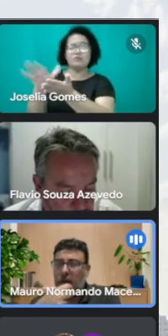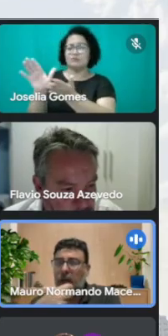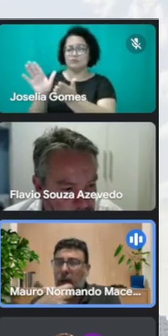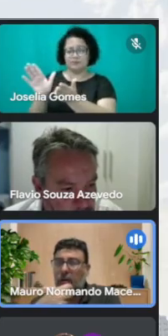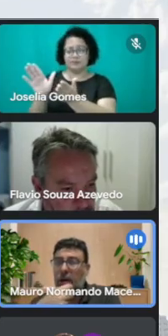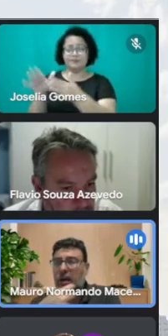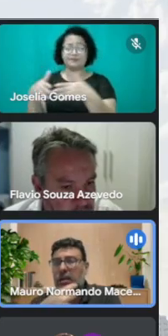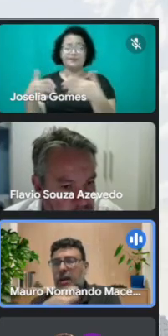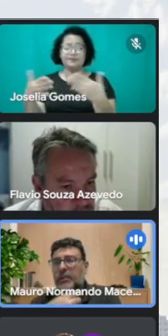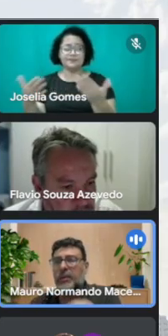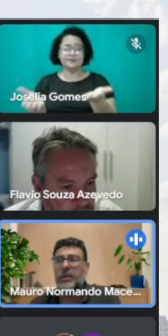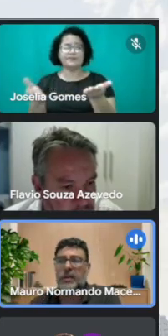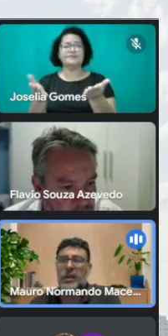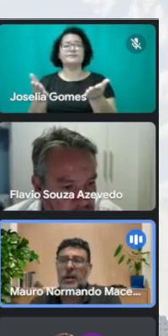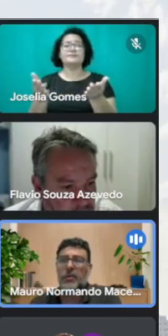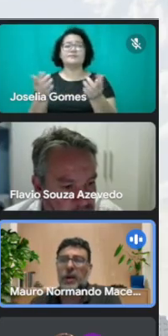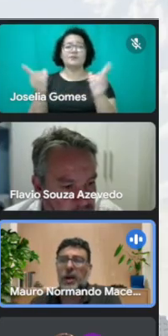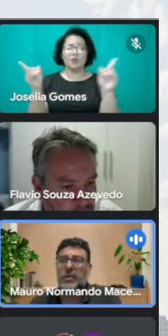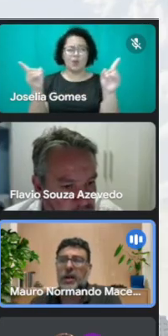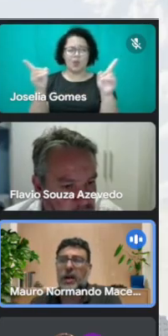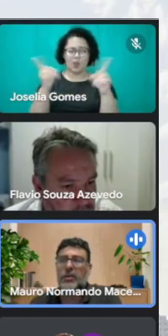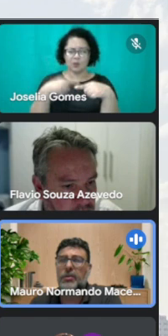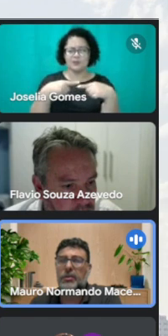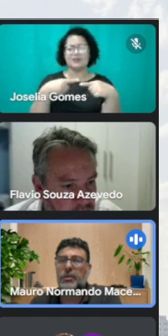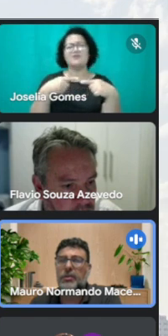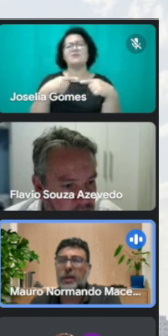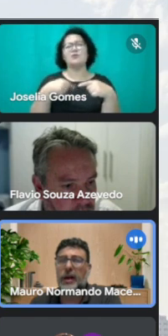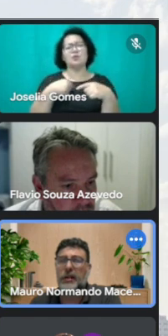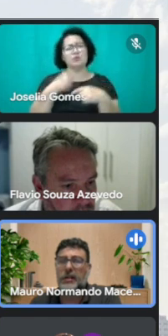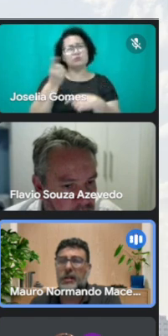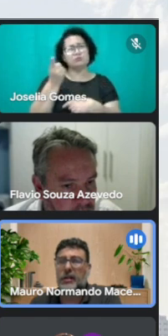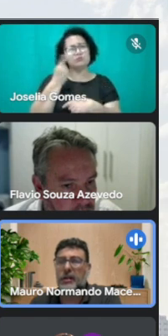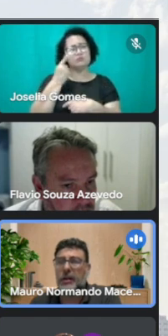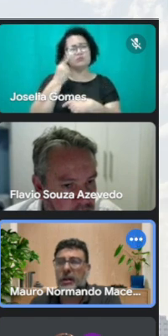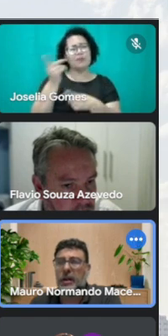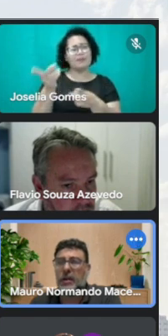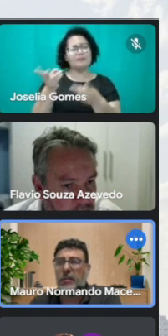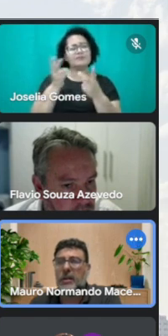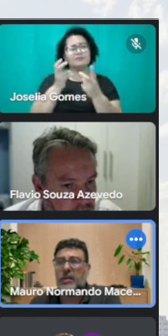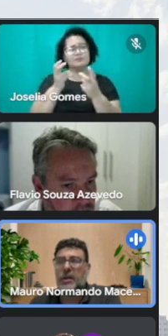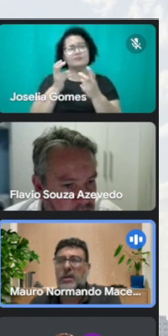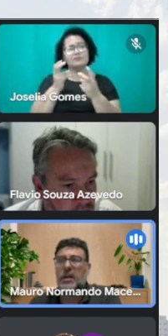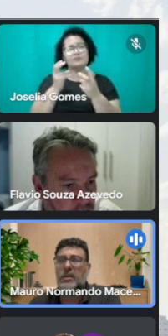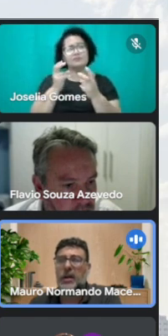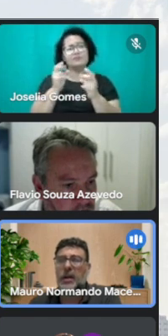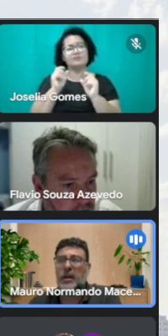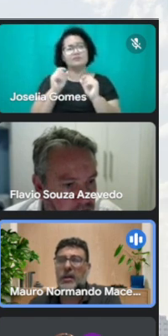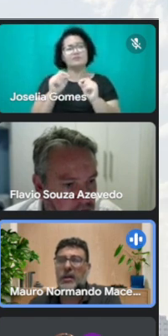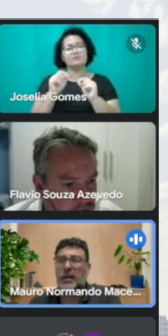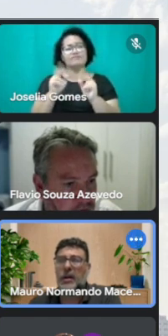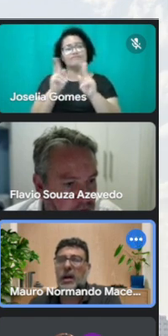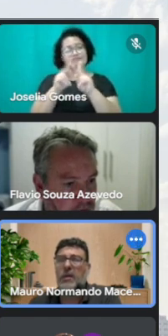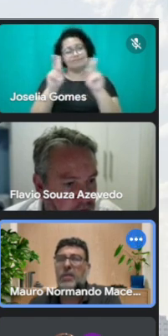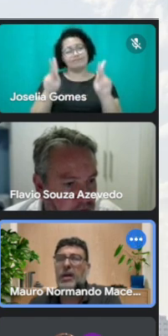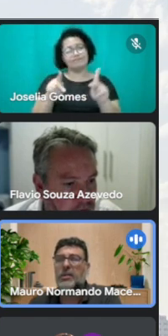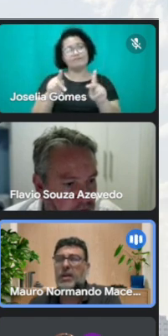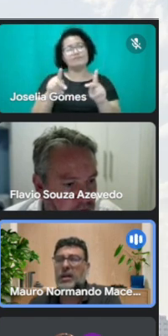é uma coisa que é um grande desafio, assim, que eu vejo, né, para esses projetos